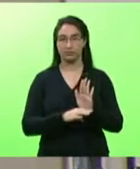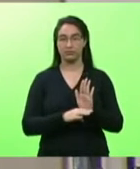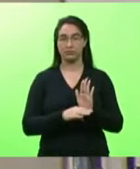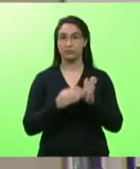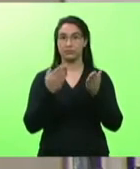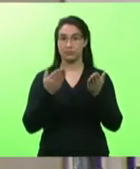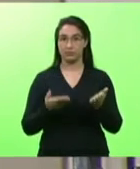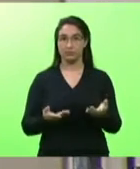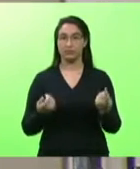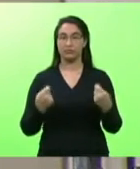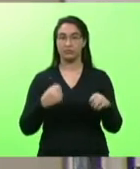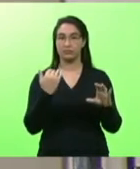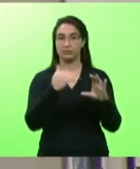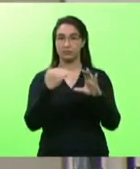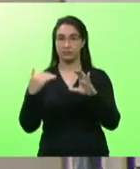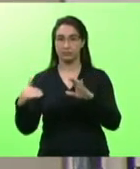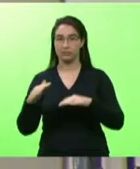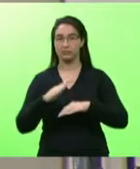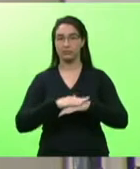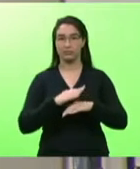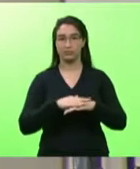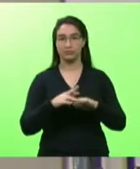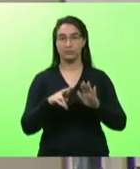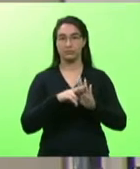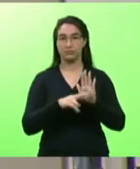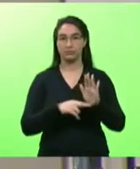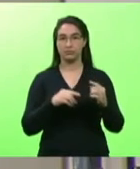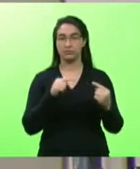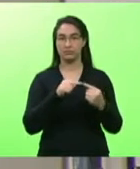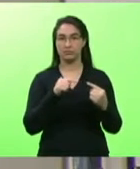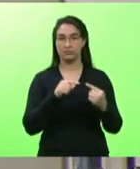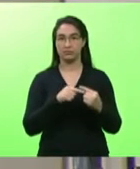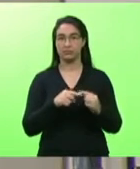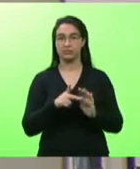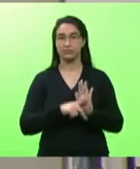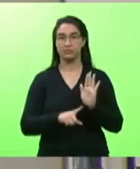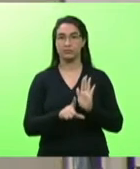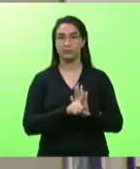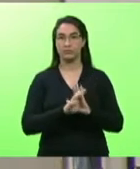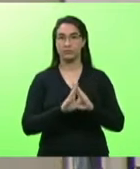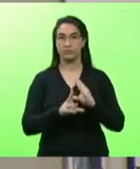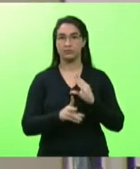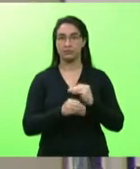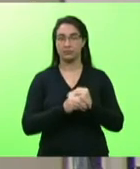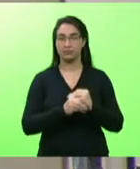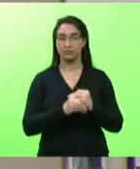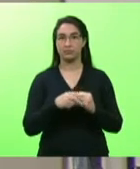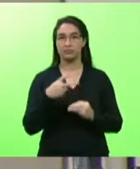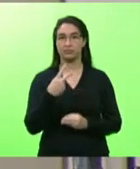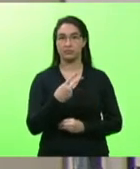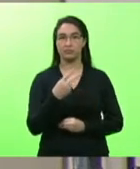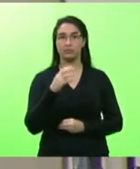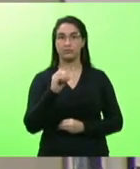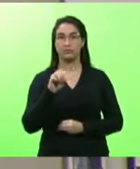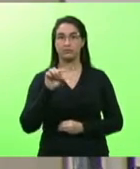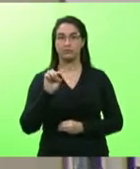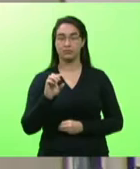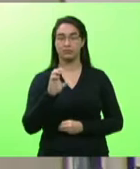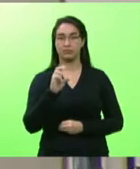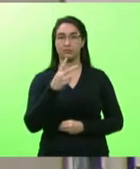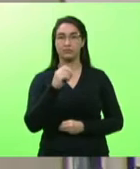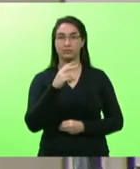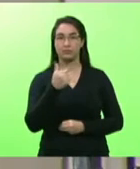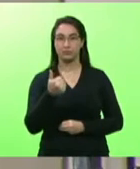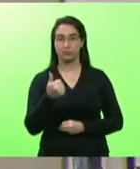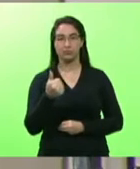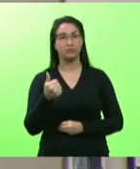que as mesmas terão seu encaminhamento conforme determina o Regimento Interno projeto de lei complementar 20.0 2020 autoria